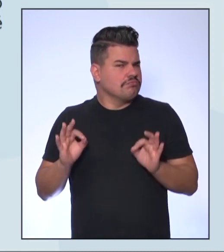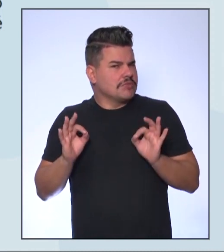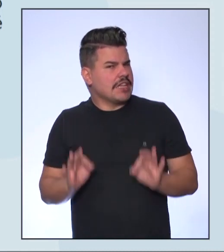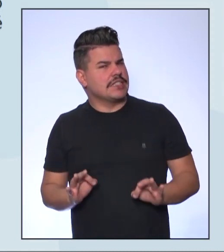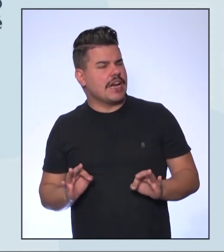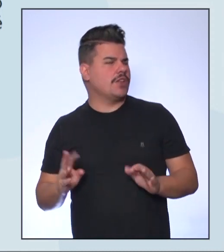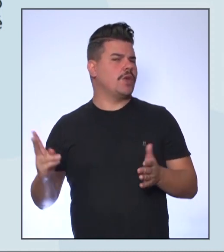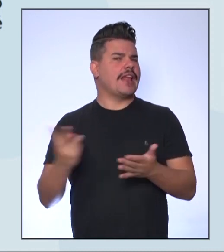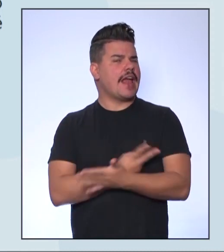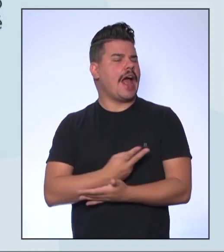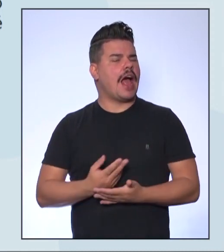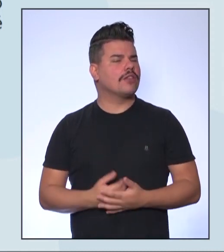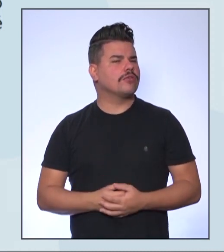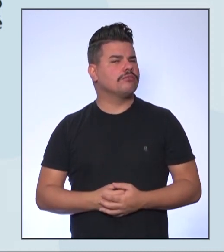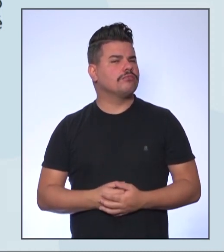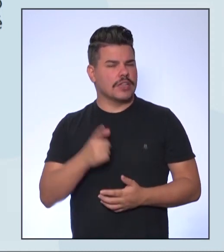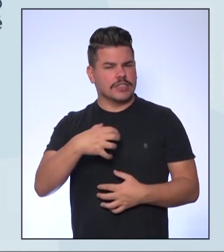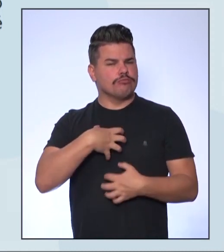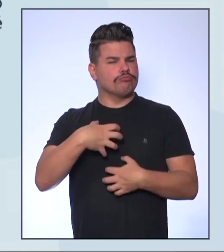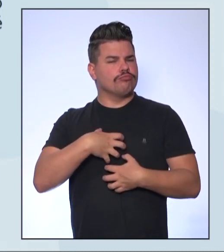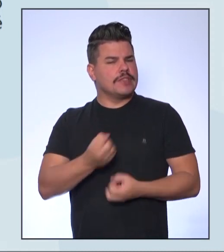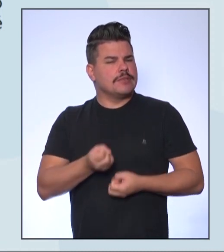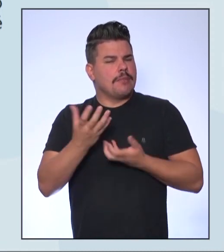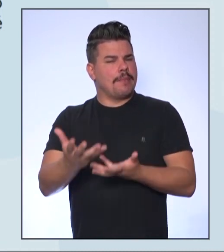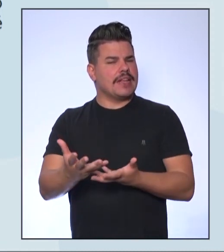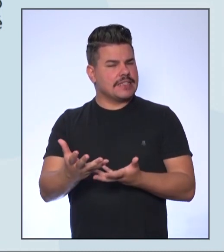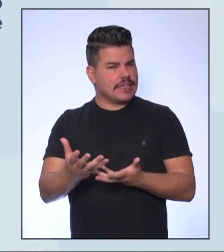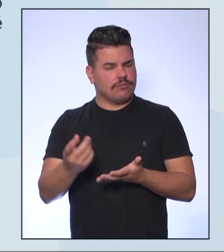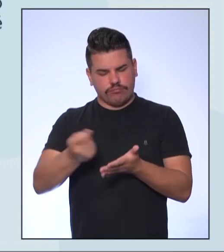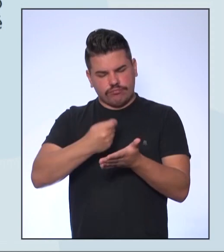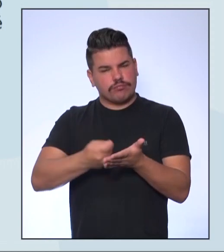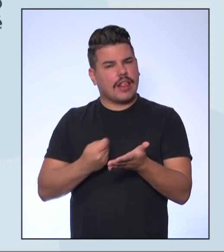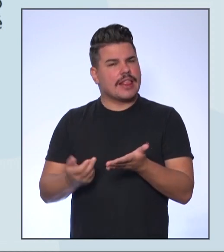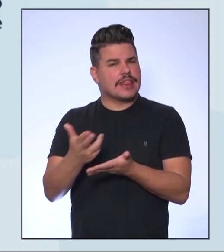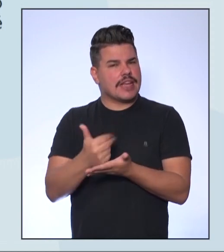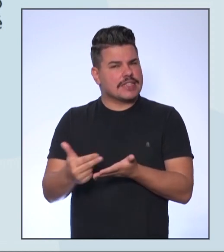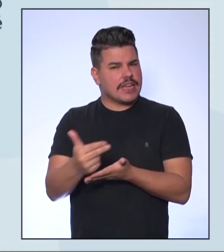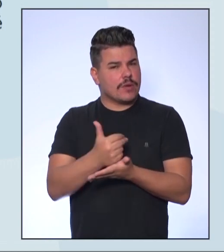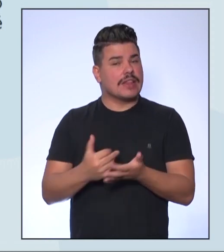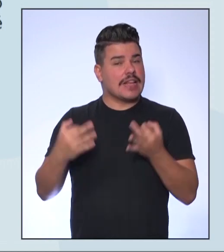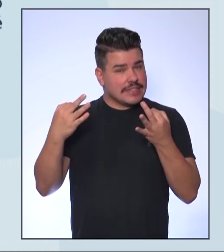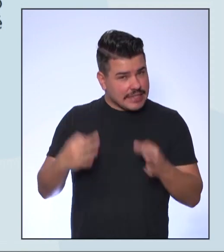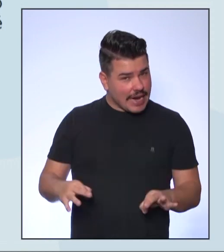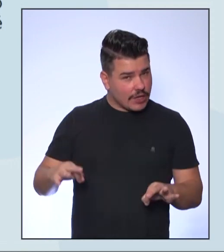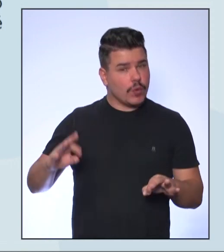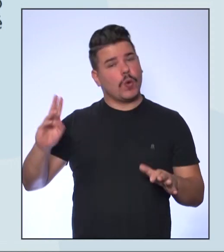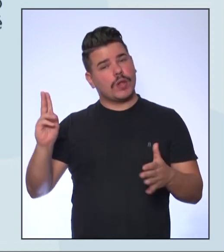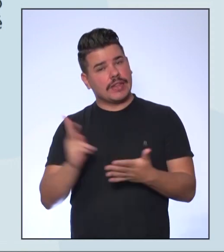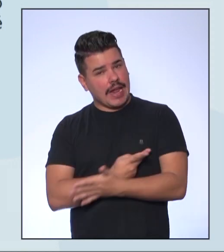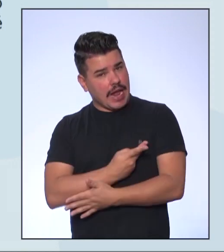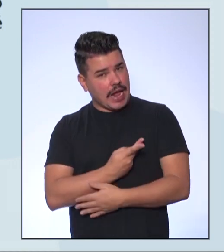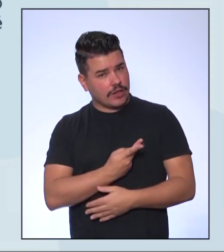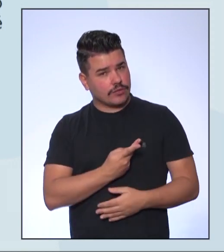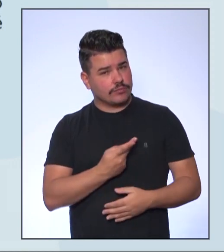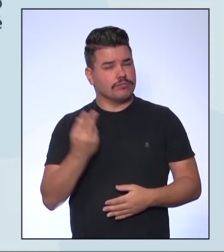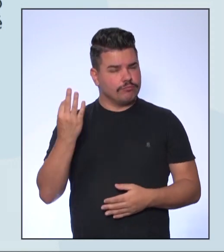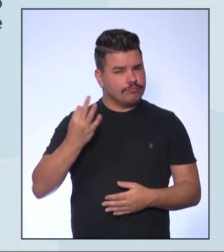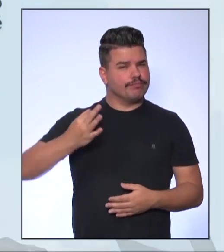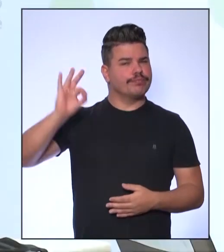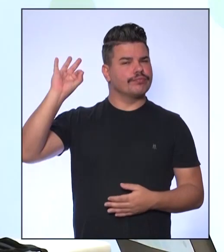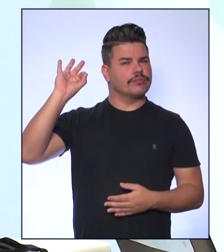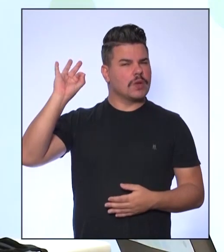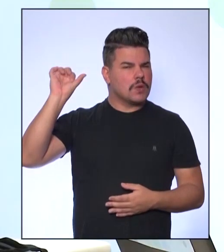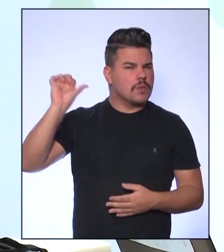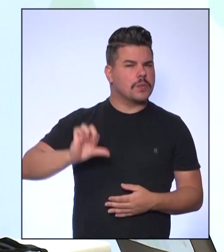expressão, a gente tem que pensar nessa questão do o incorreto. Quando a gente está falando da questão da variação linguística,